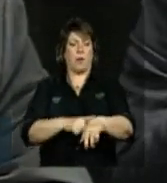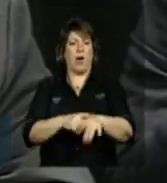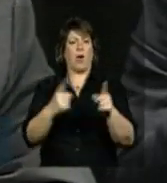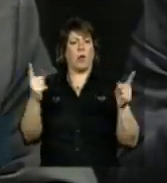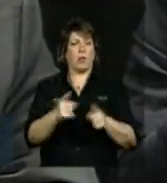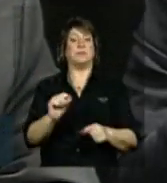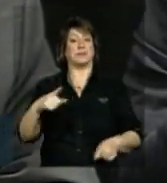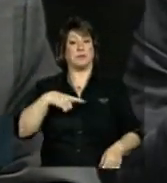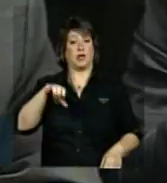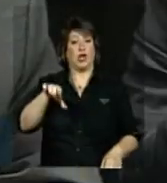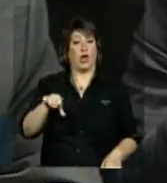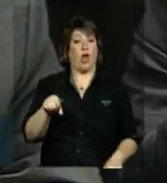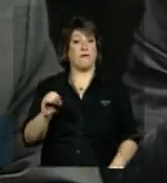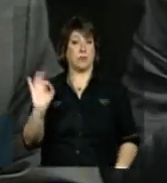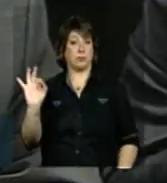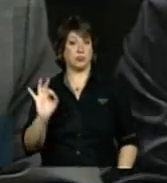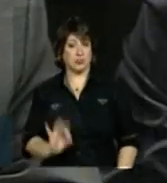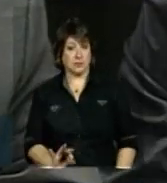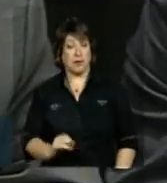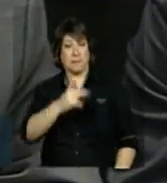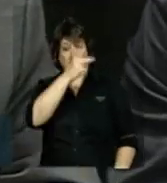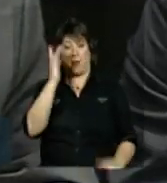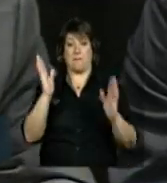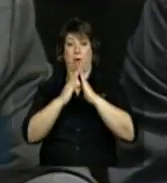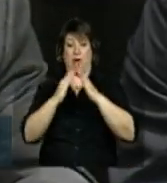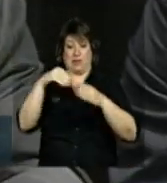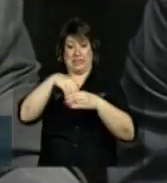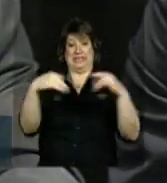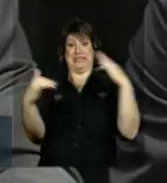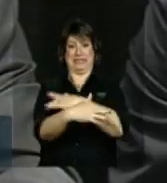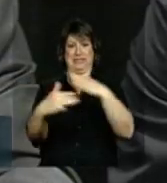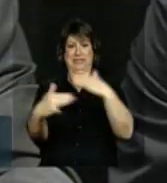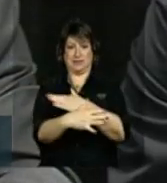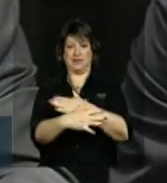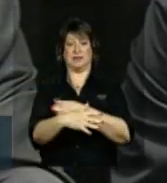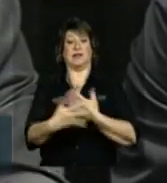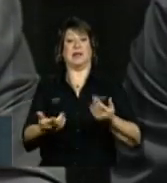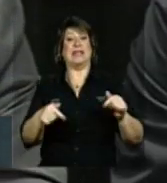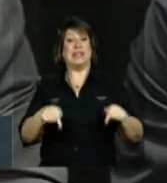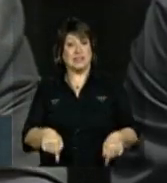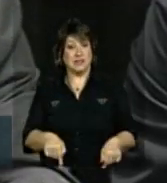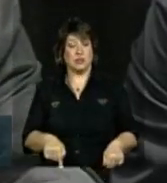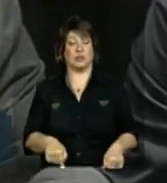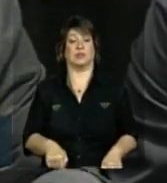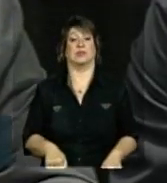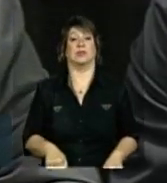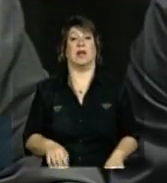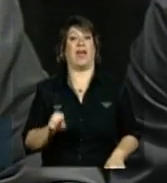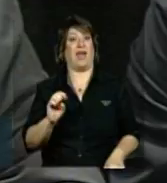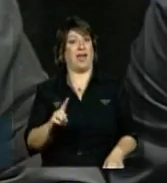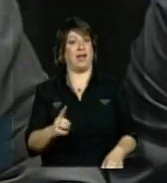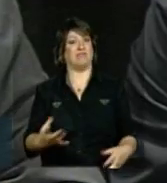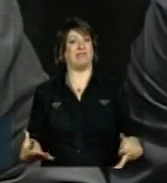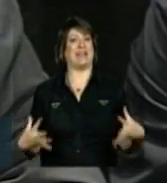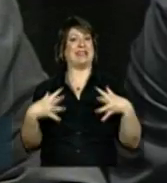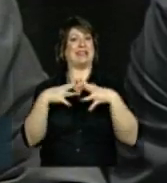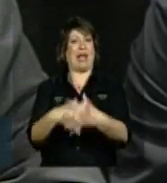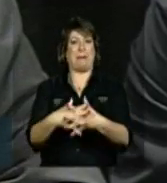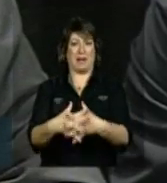teremos 90% das pessoas morando nas grandes cidades. Isso acaba sendo acaba sendo um caos muito